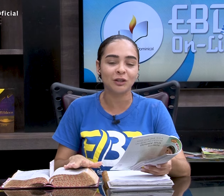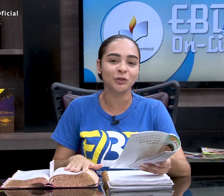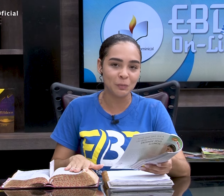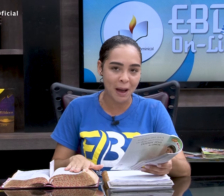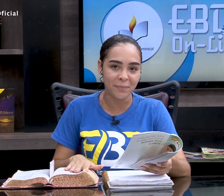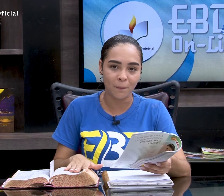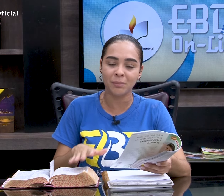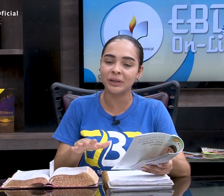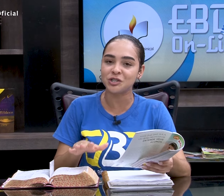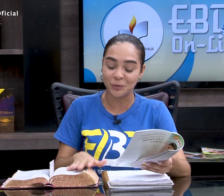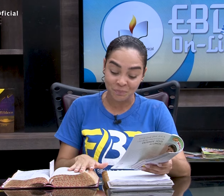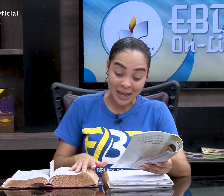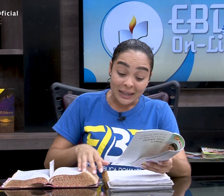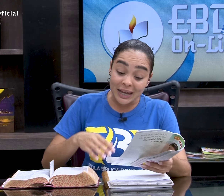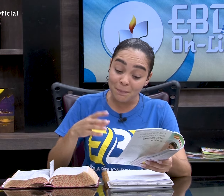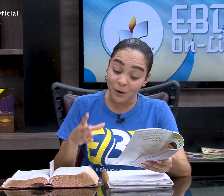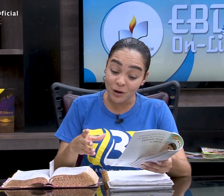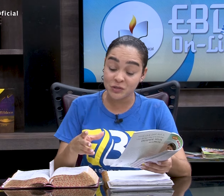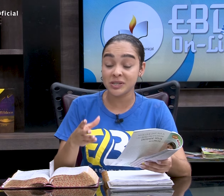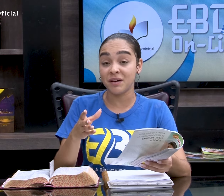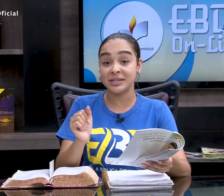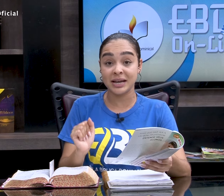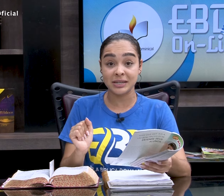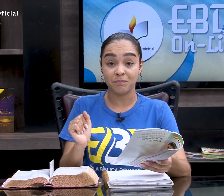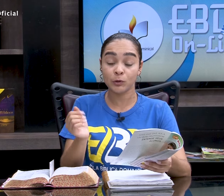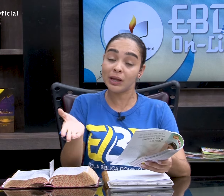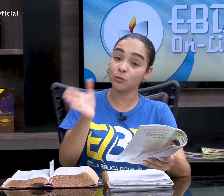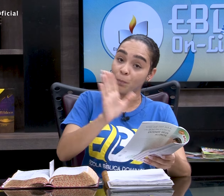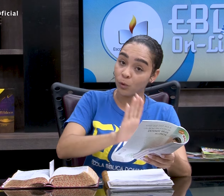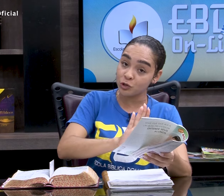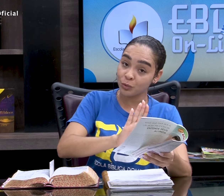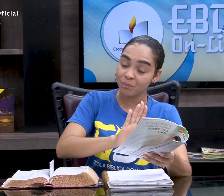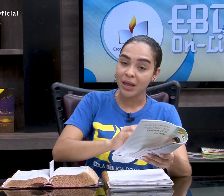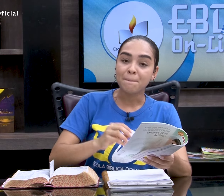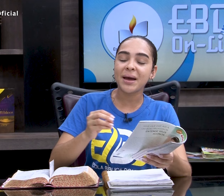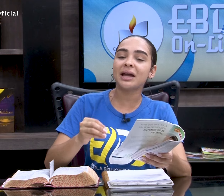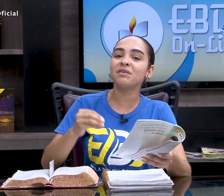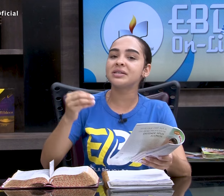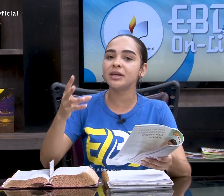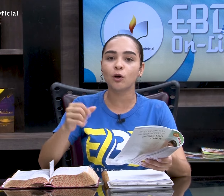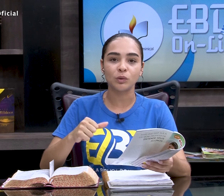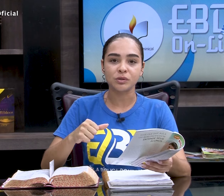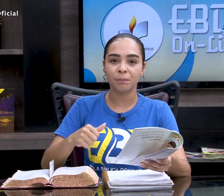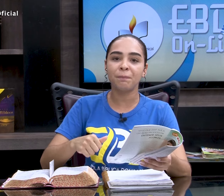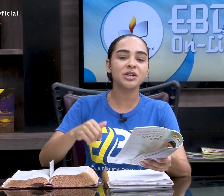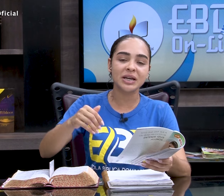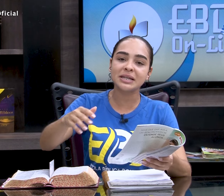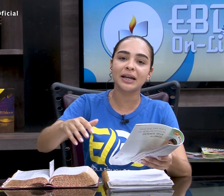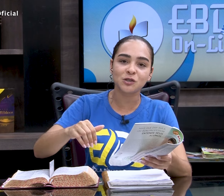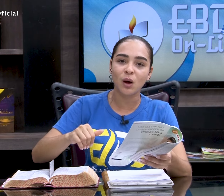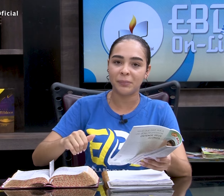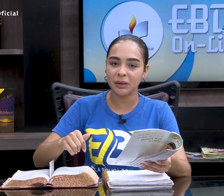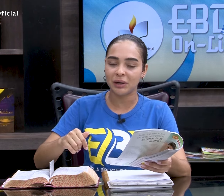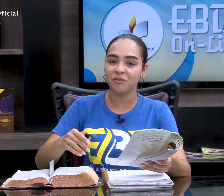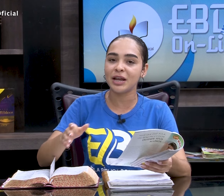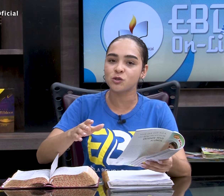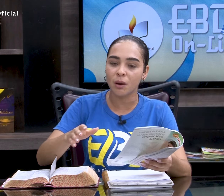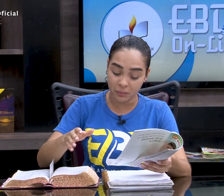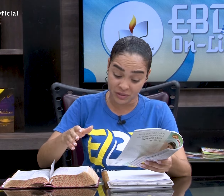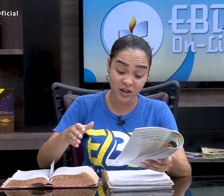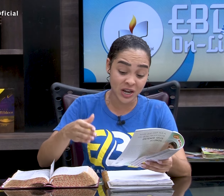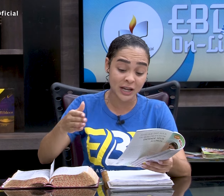e anotar tudinho no papel bem bonitinho depois você vai dizer assim no lado oposto pegue Versículos pesquise aí na sua Bíblia